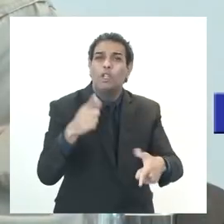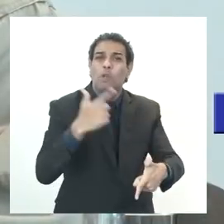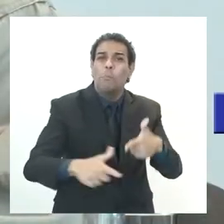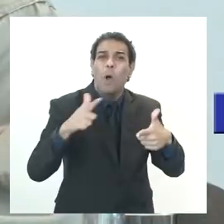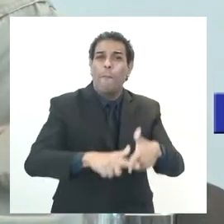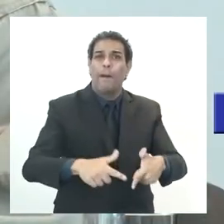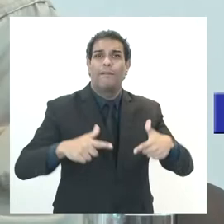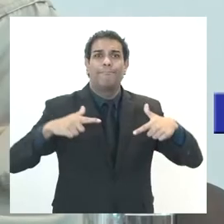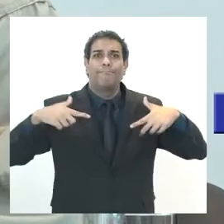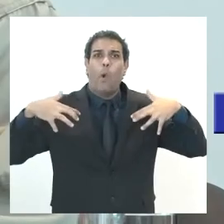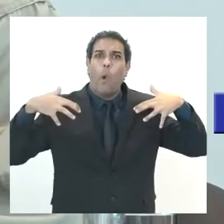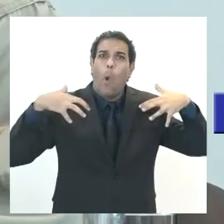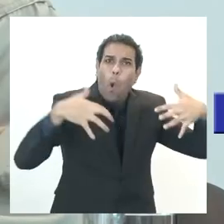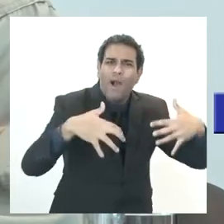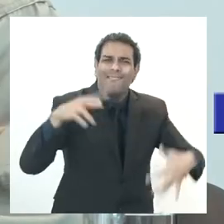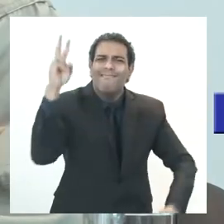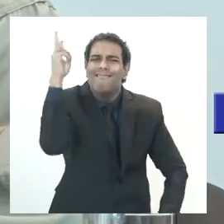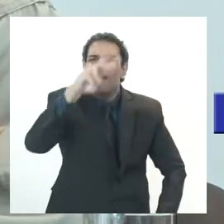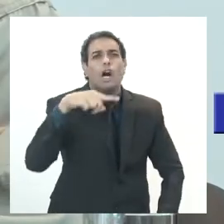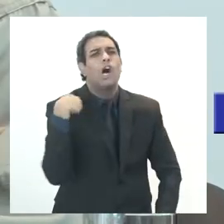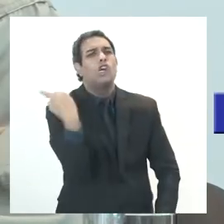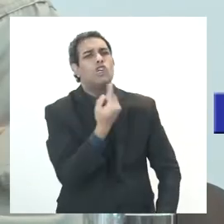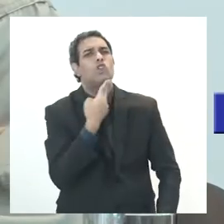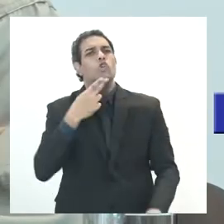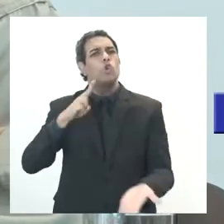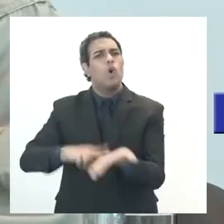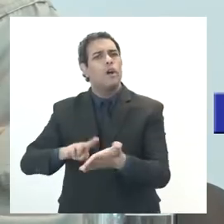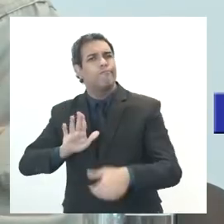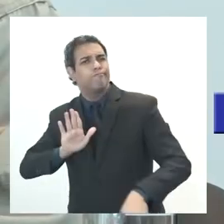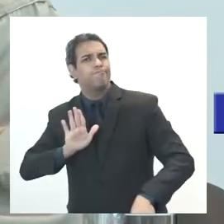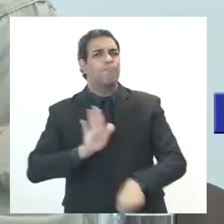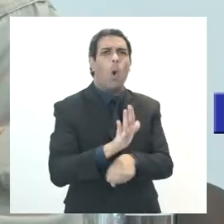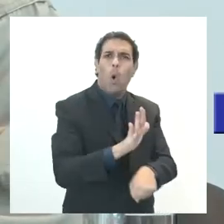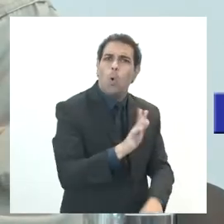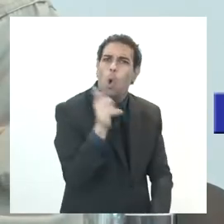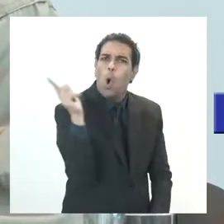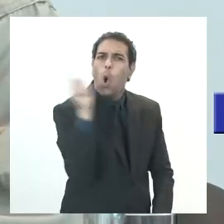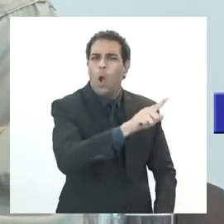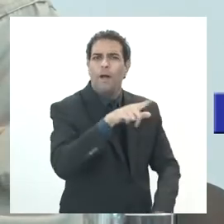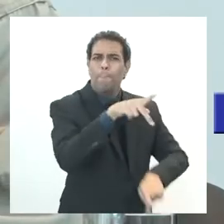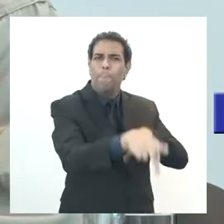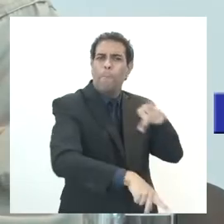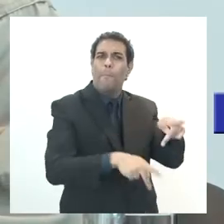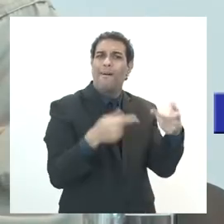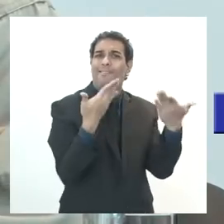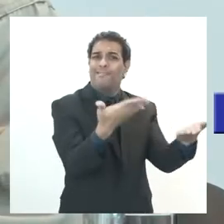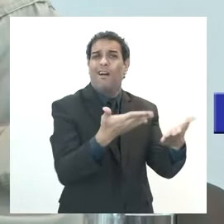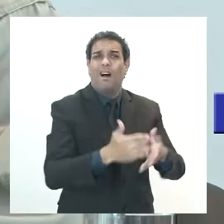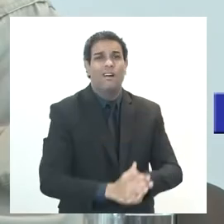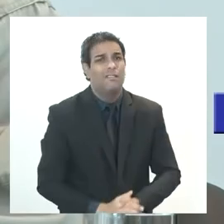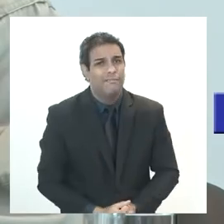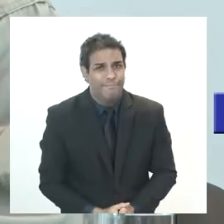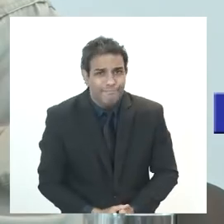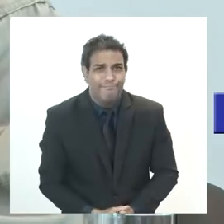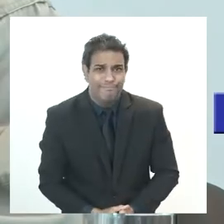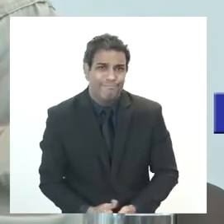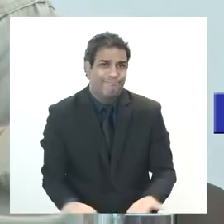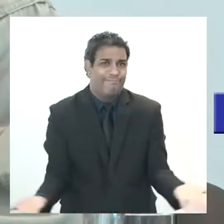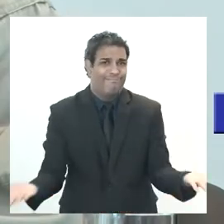que é lá em frente né torturante torturante que acabou com vários municípios o correio estava ali presente